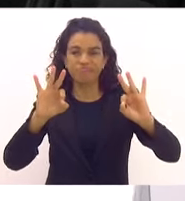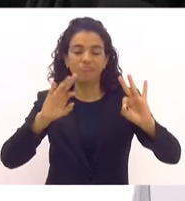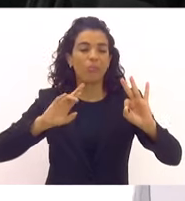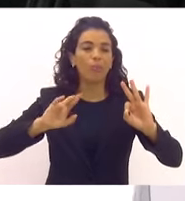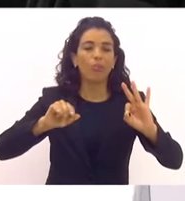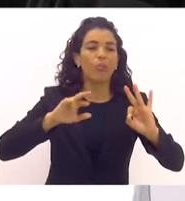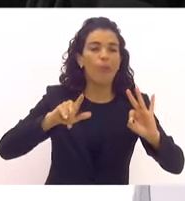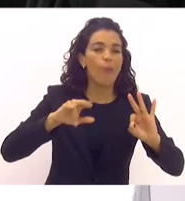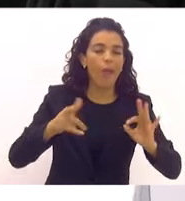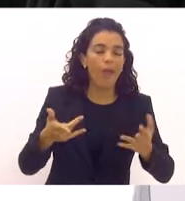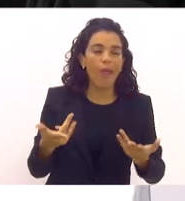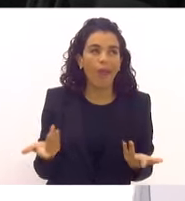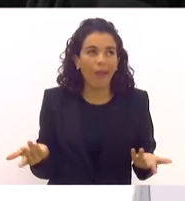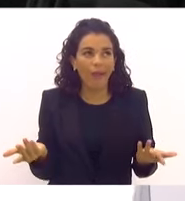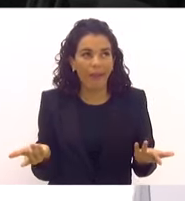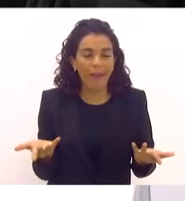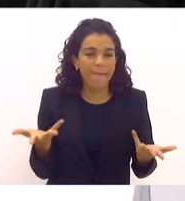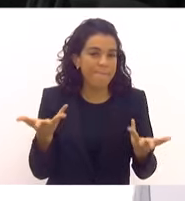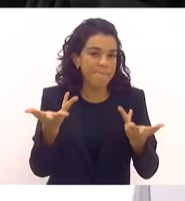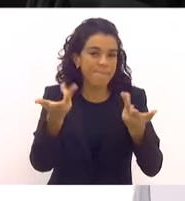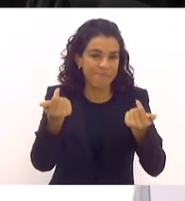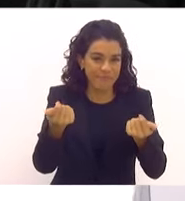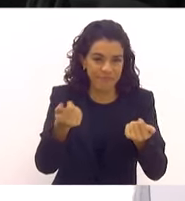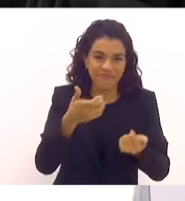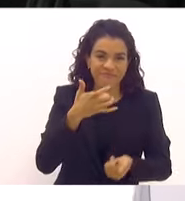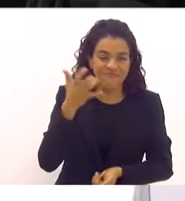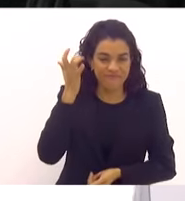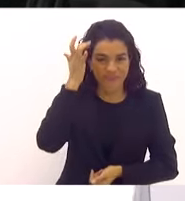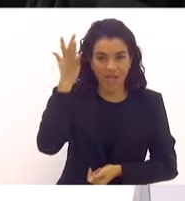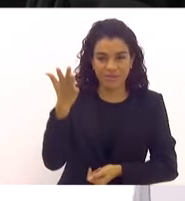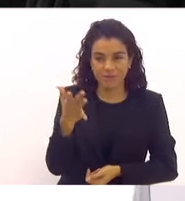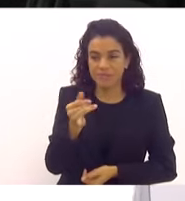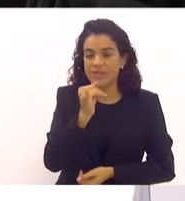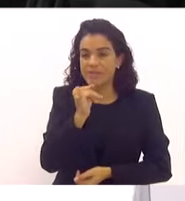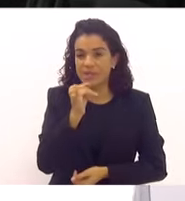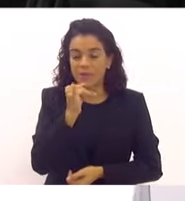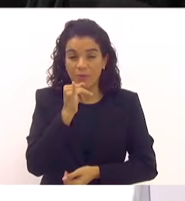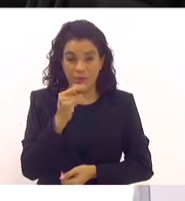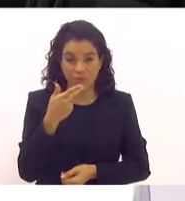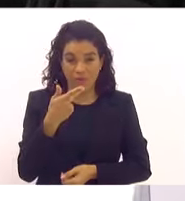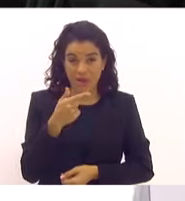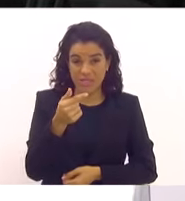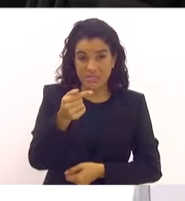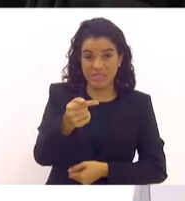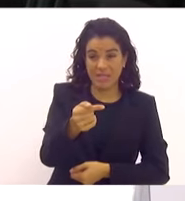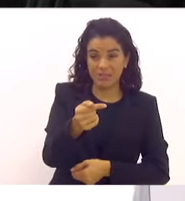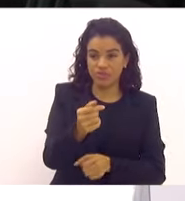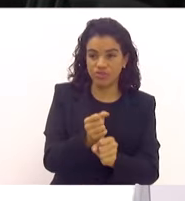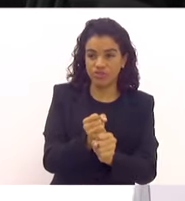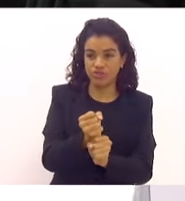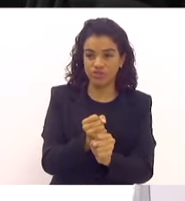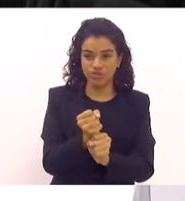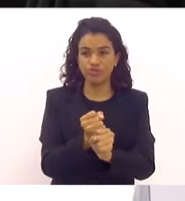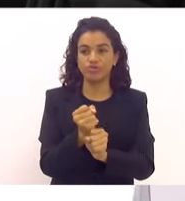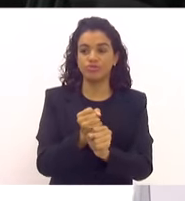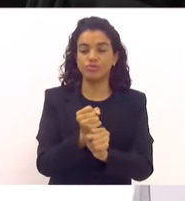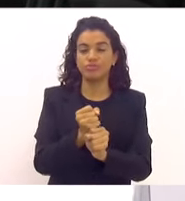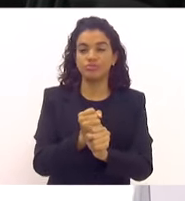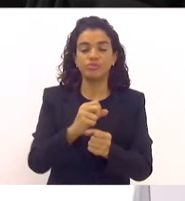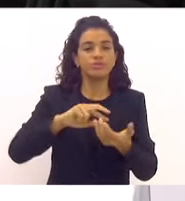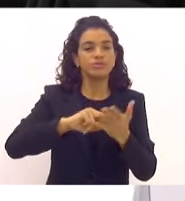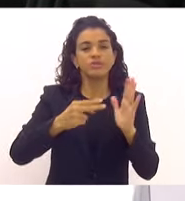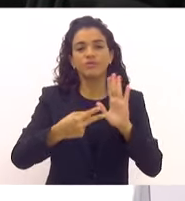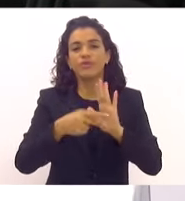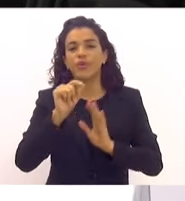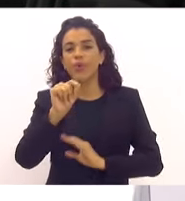uma perfumaria, porque a vida útil, quando eu defino que é 7 anos, vai